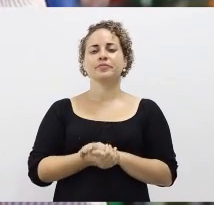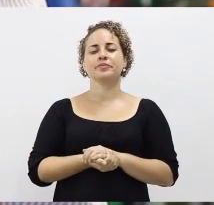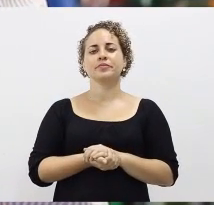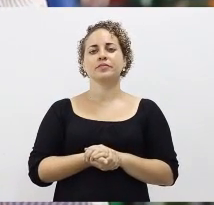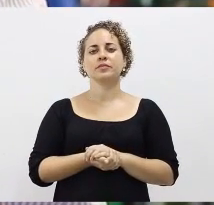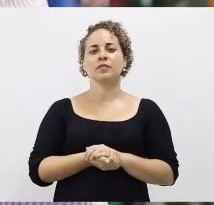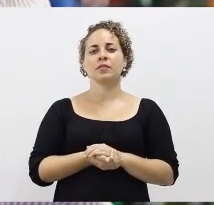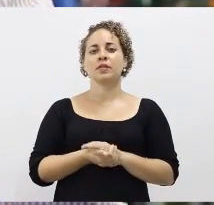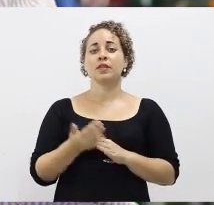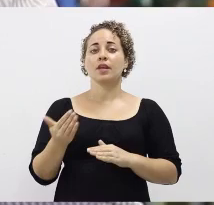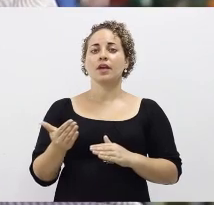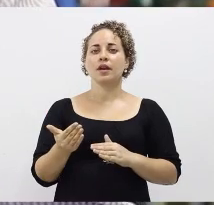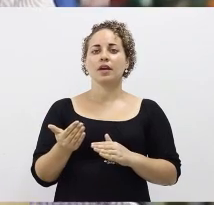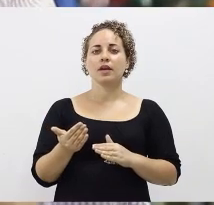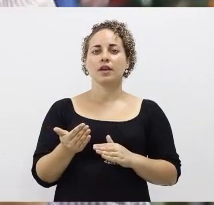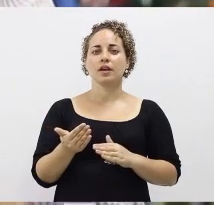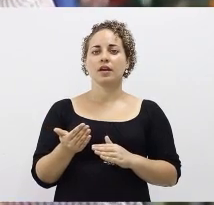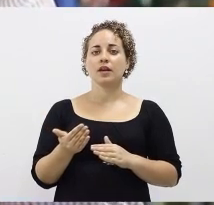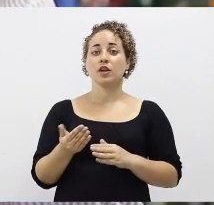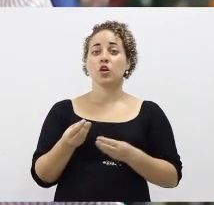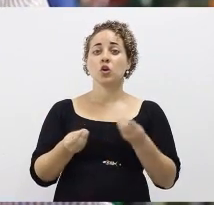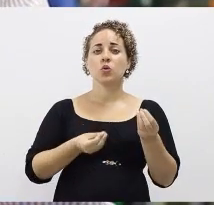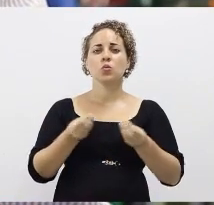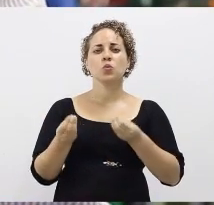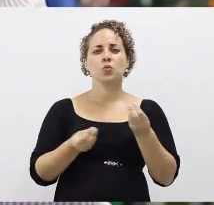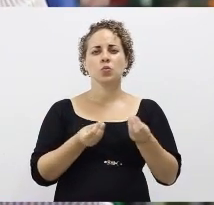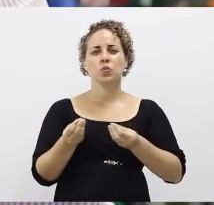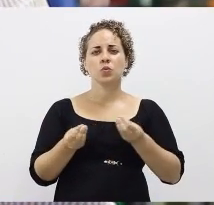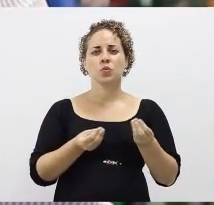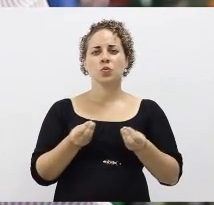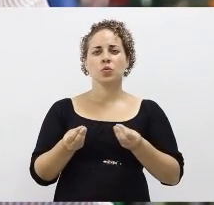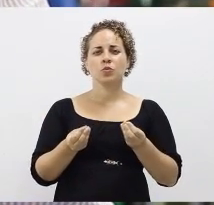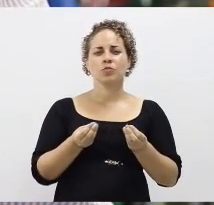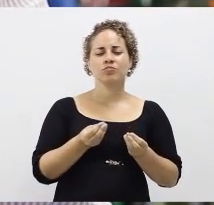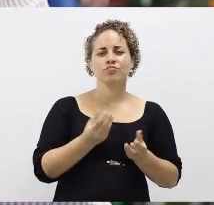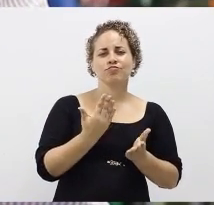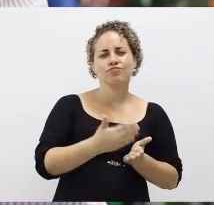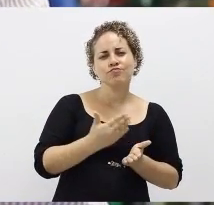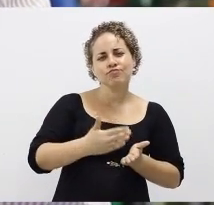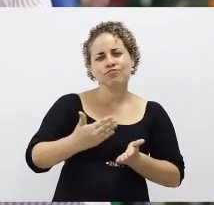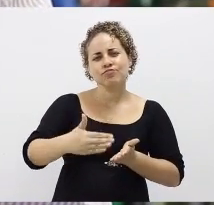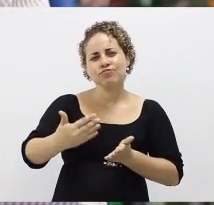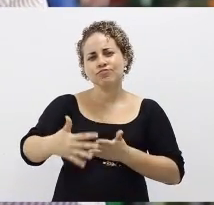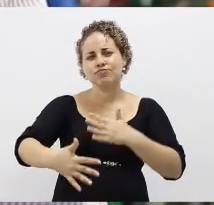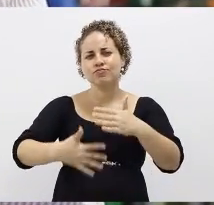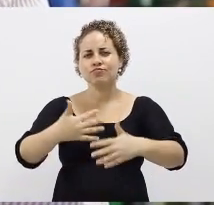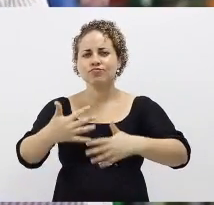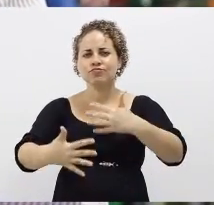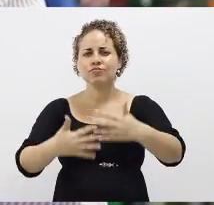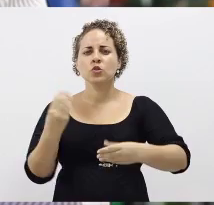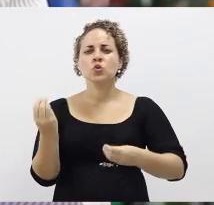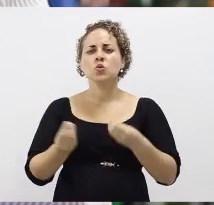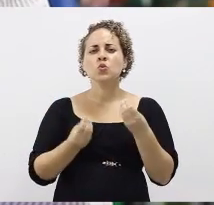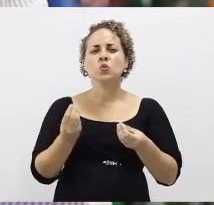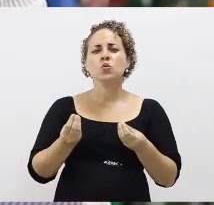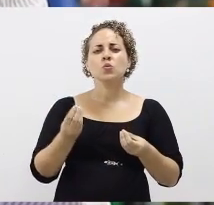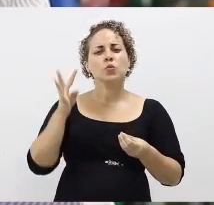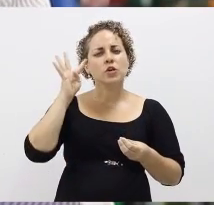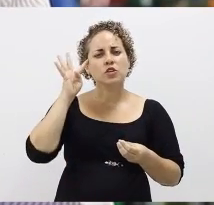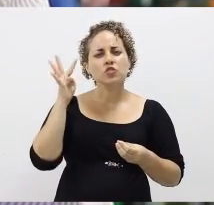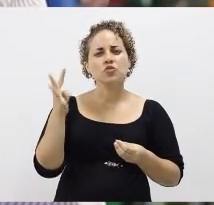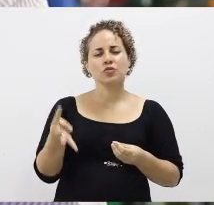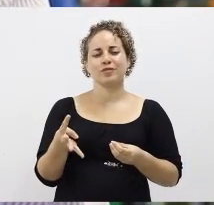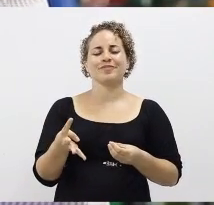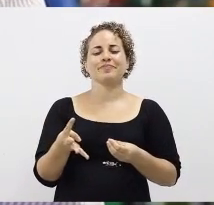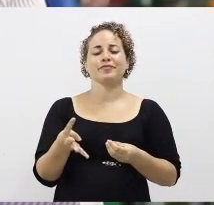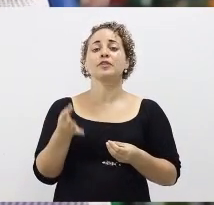conceito. É o processo de identificar um problema e selecionar uma linha de ação para resolvê-lo. Vamos